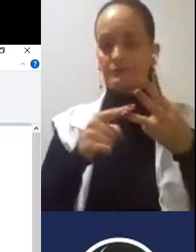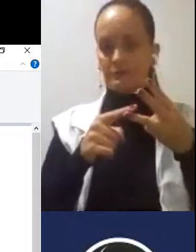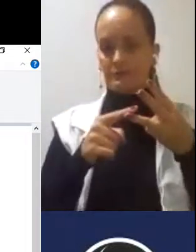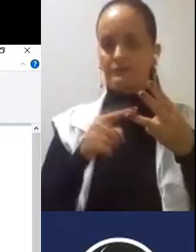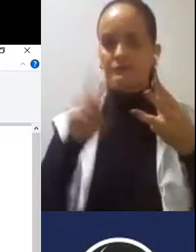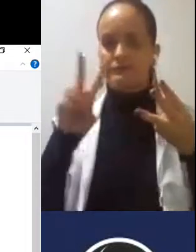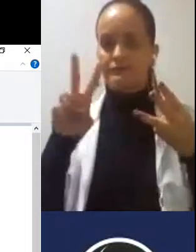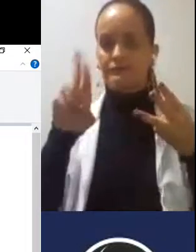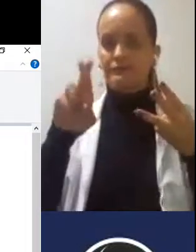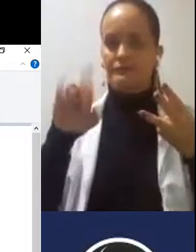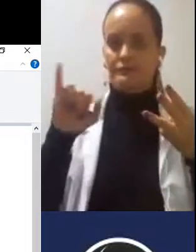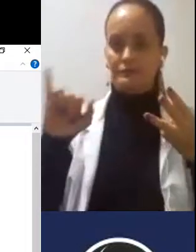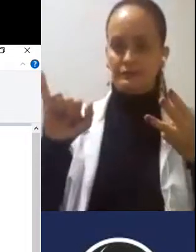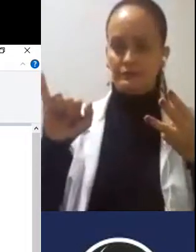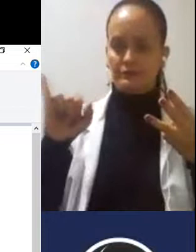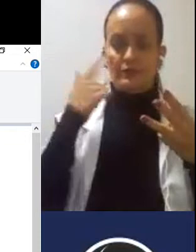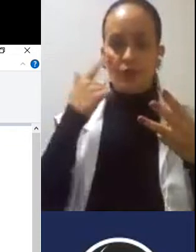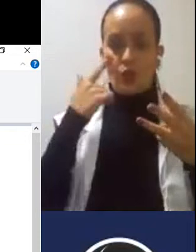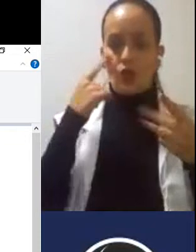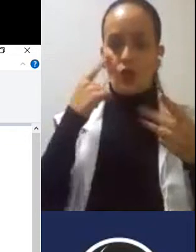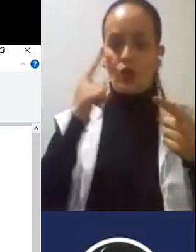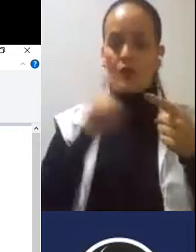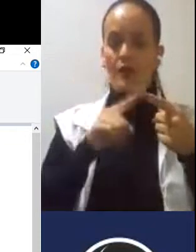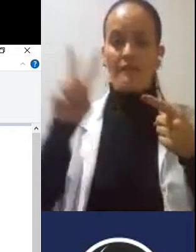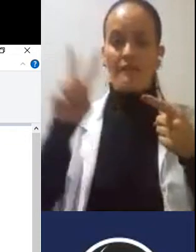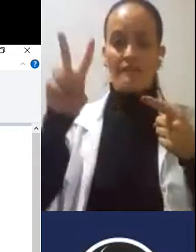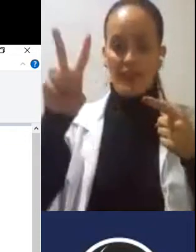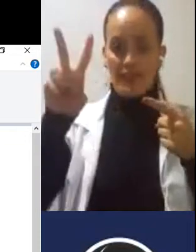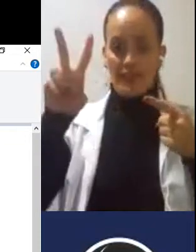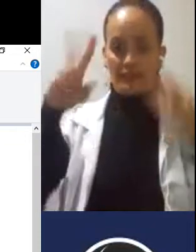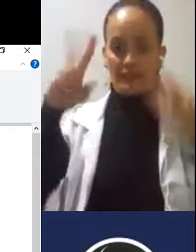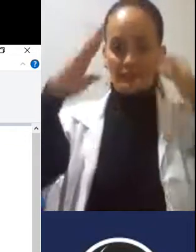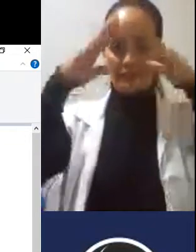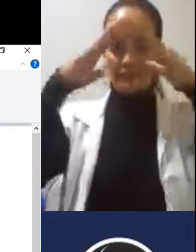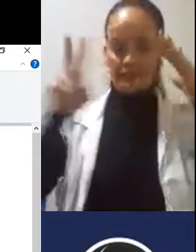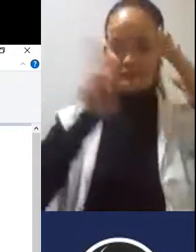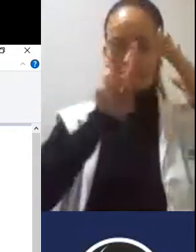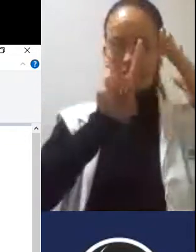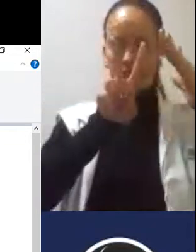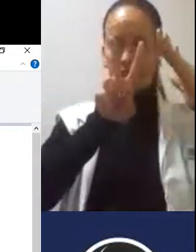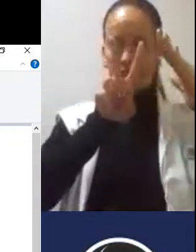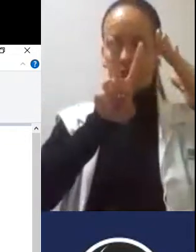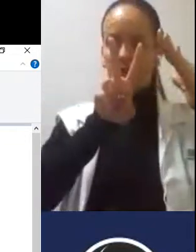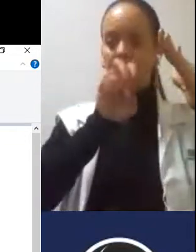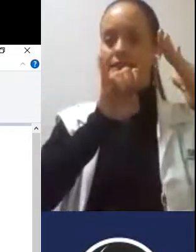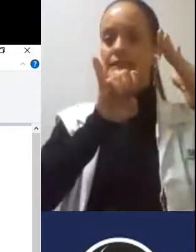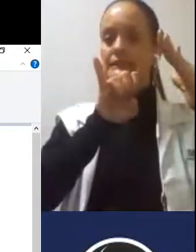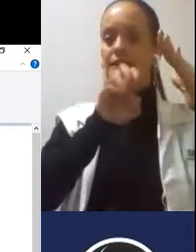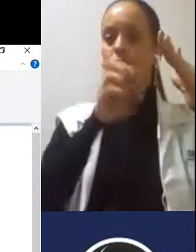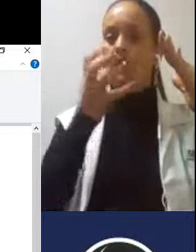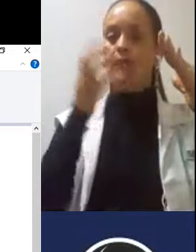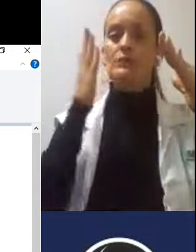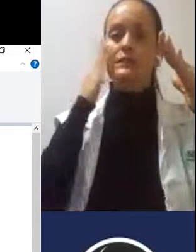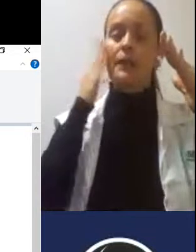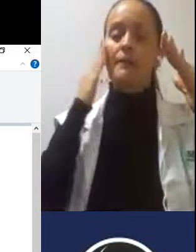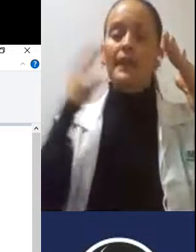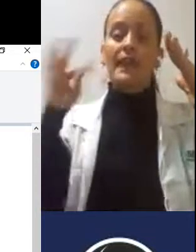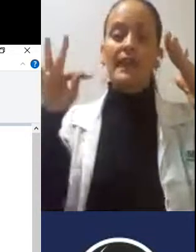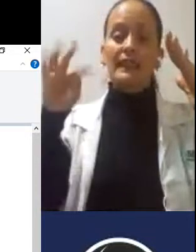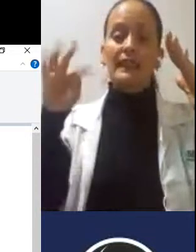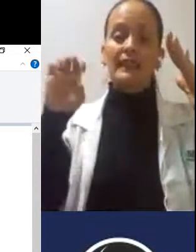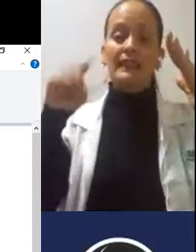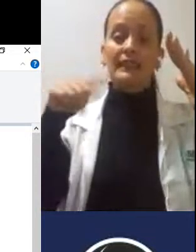aqui em cima. Então, se eu esconder aqui o V, por exemplo, se eu vim aqui, ó, eu quero descobrir qual que é a tensão, né? Eu quero descobrir qual